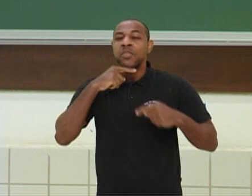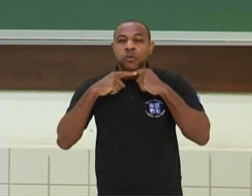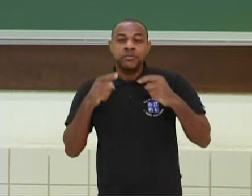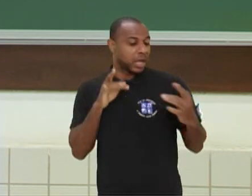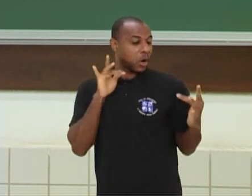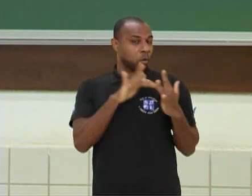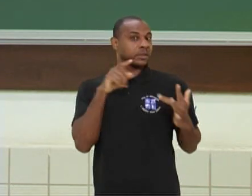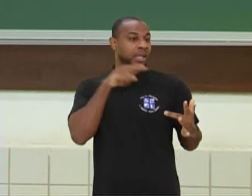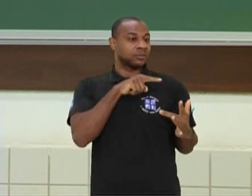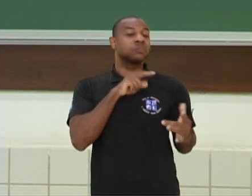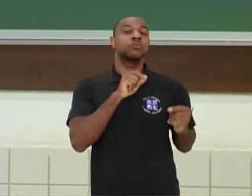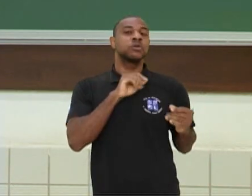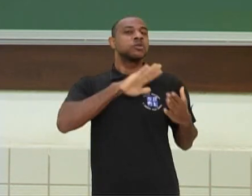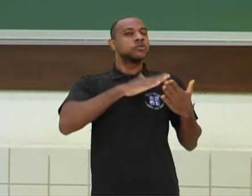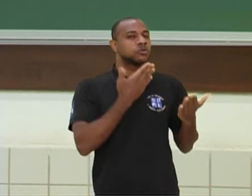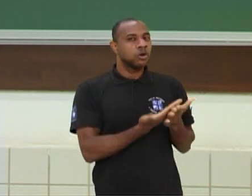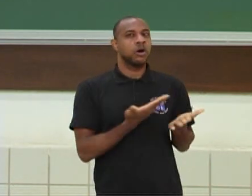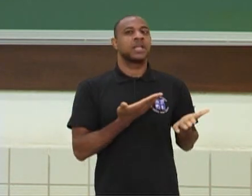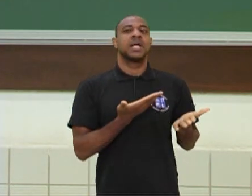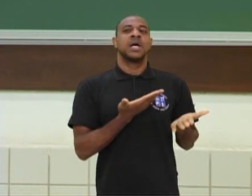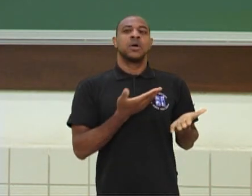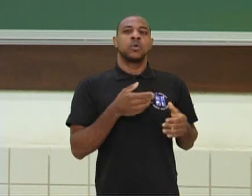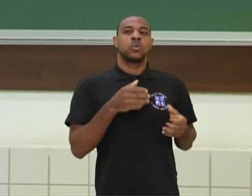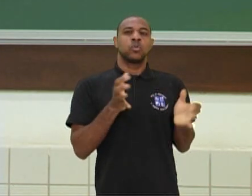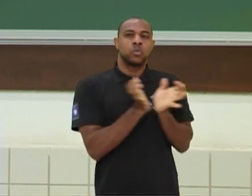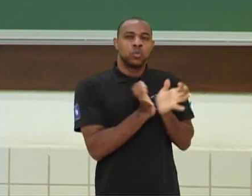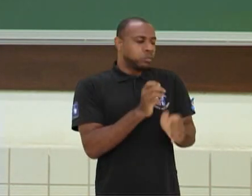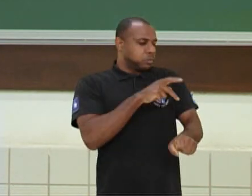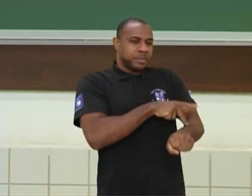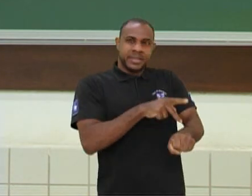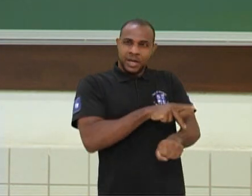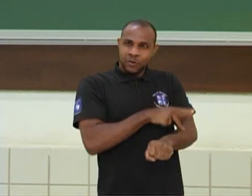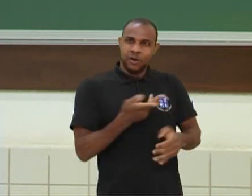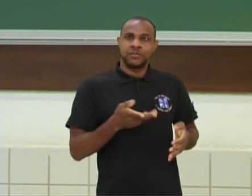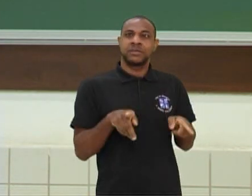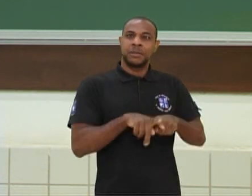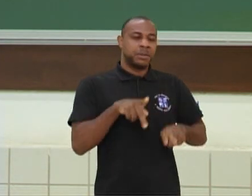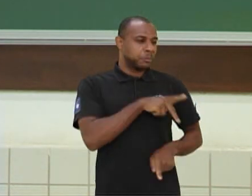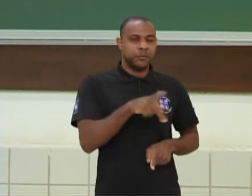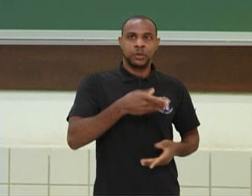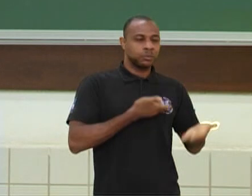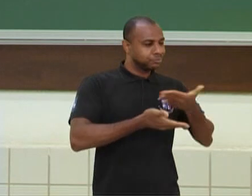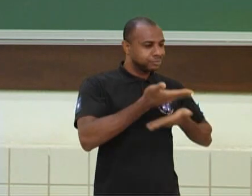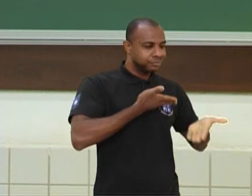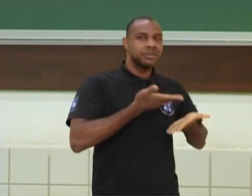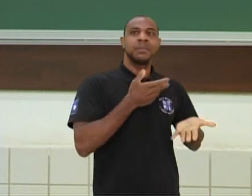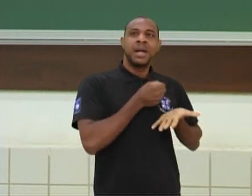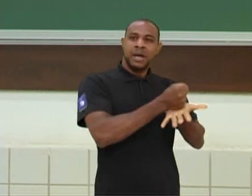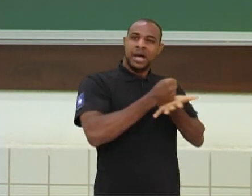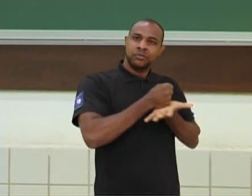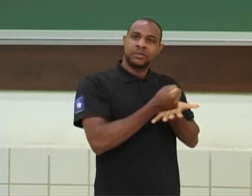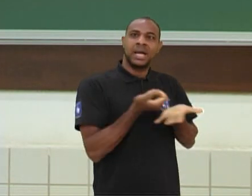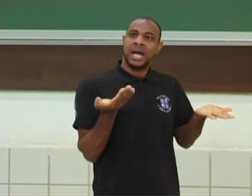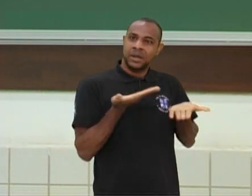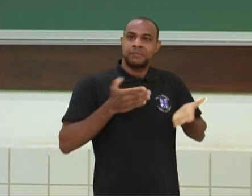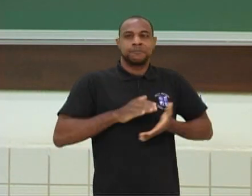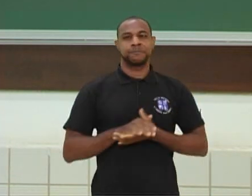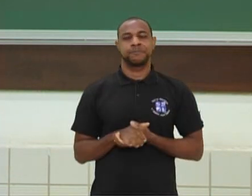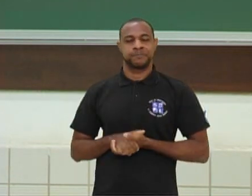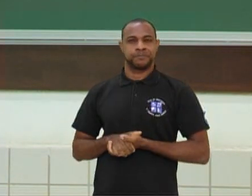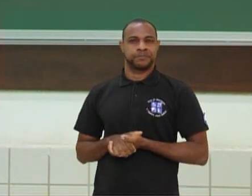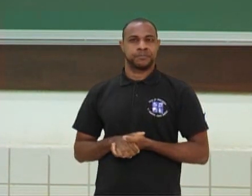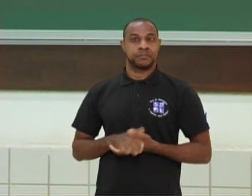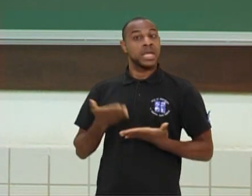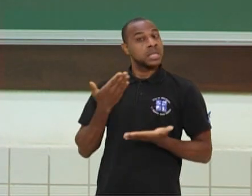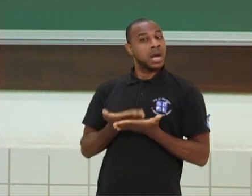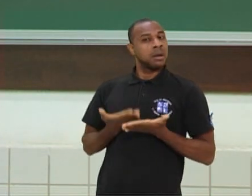com a sua escola, com a equipe pedagógica, com a direção da sua escola, para poder auxiliá-los nesse momento, ok? Na